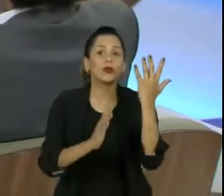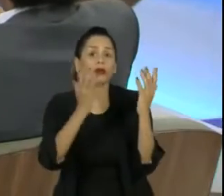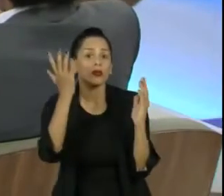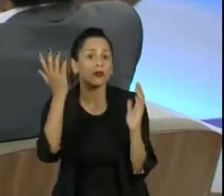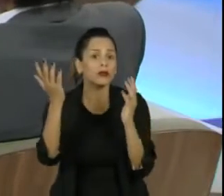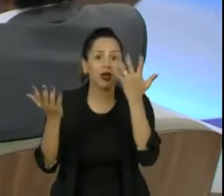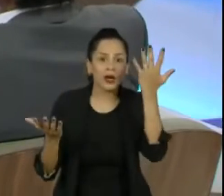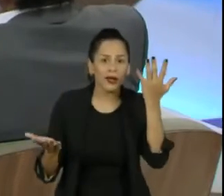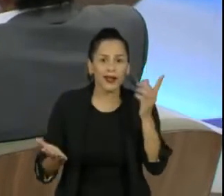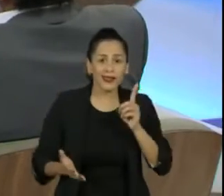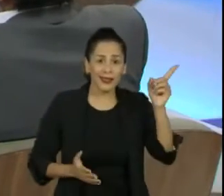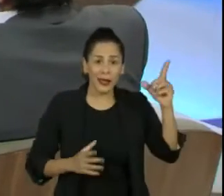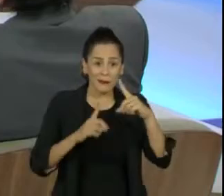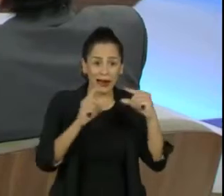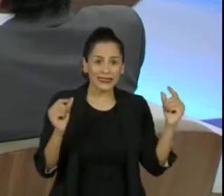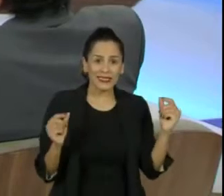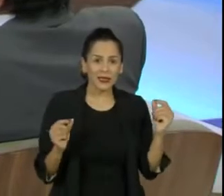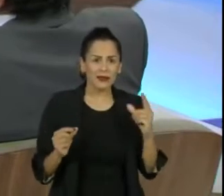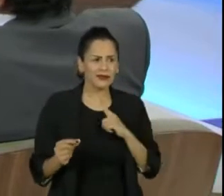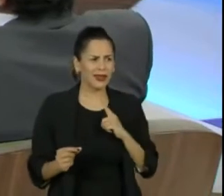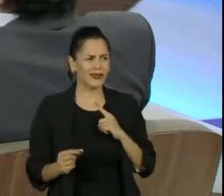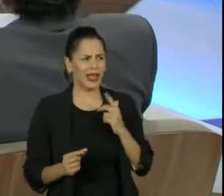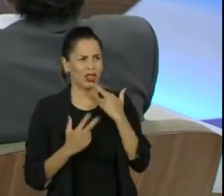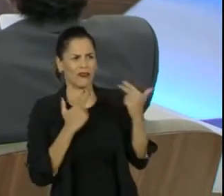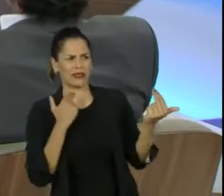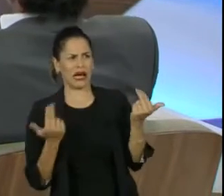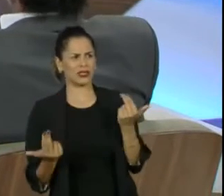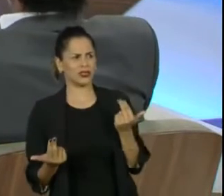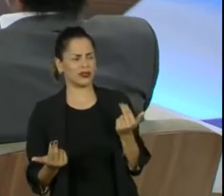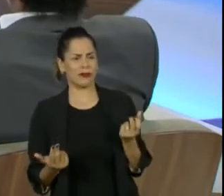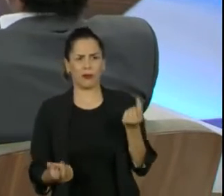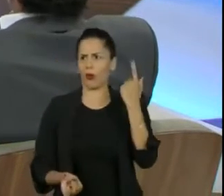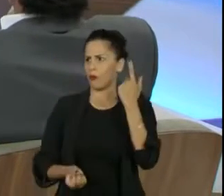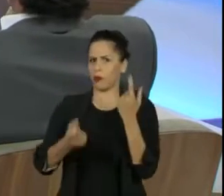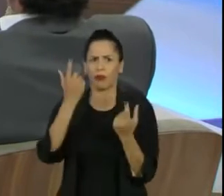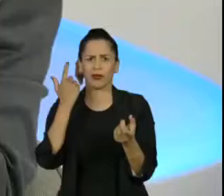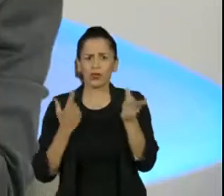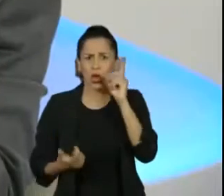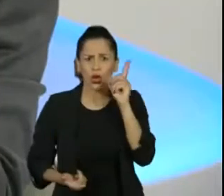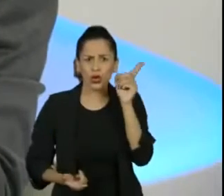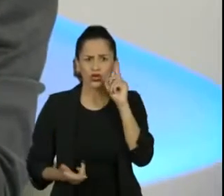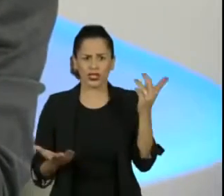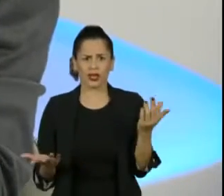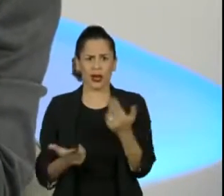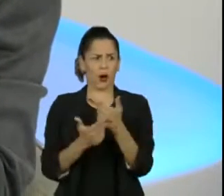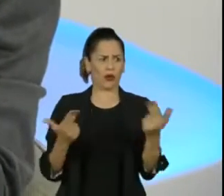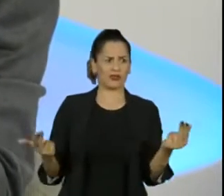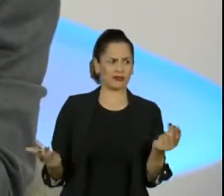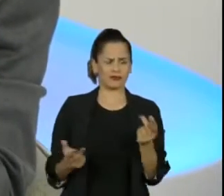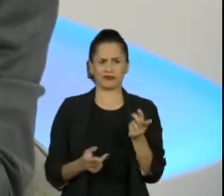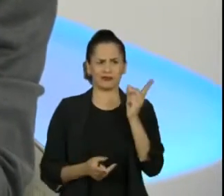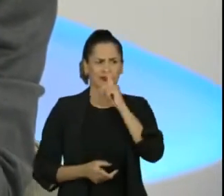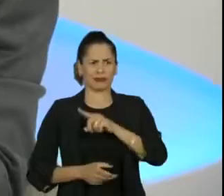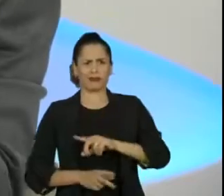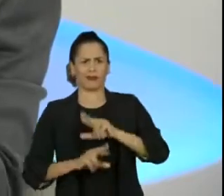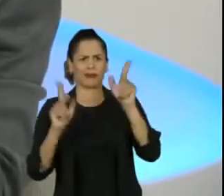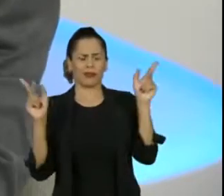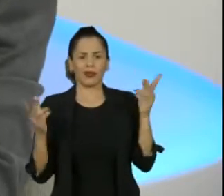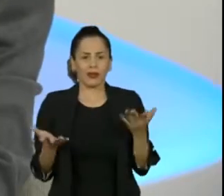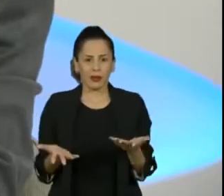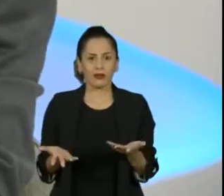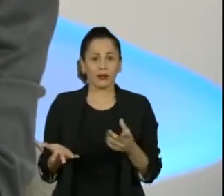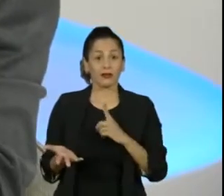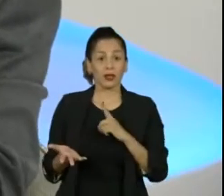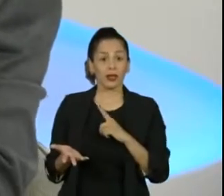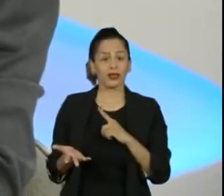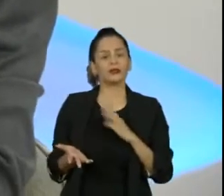novidades são diárias. Então, quer dizer, eu não tenho essa ambição Eu já disse isso uma vez, eu nunca sentei